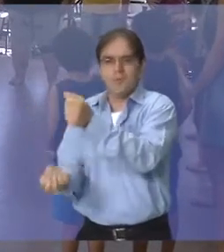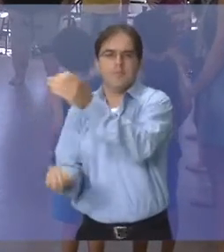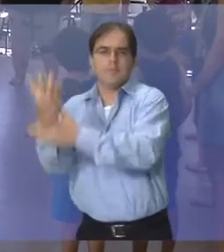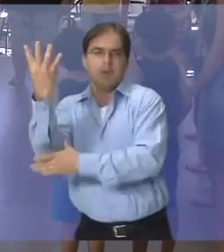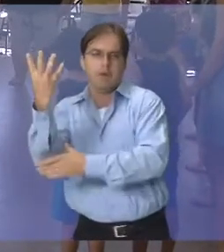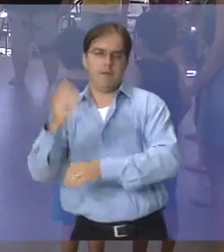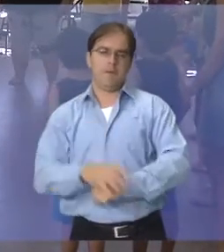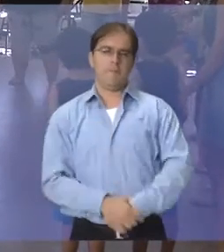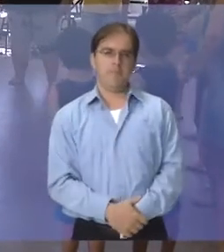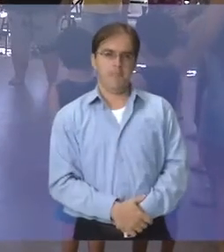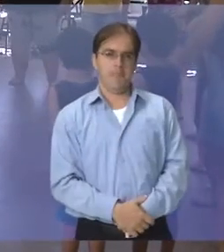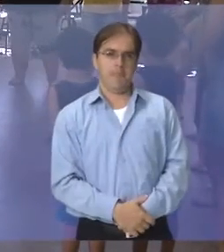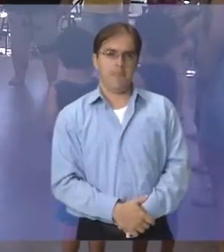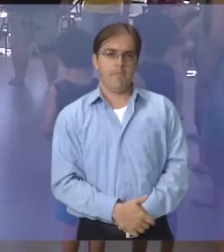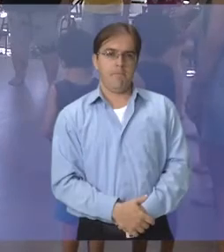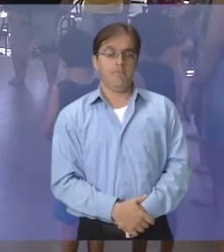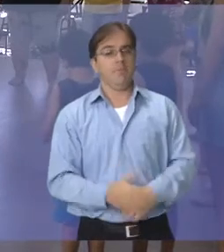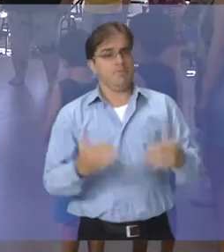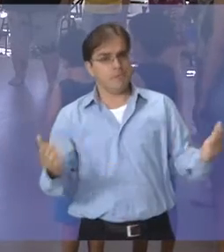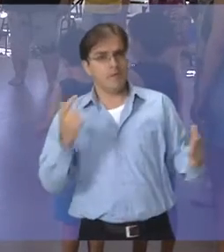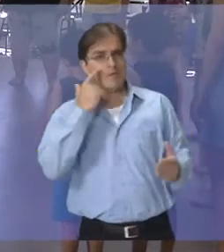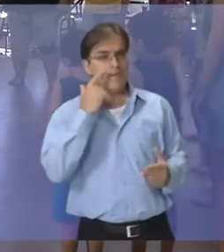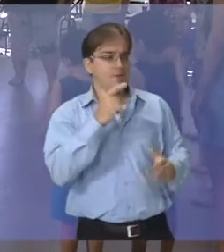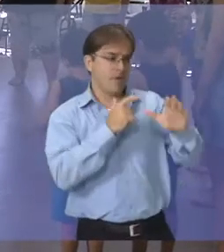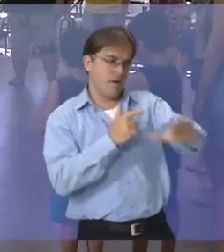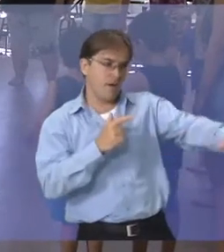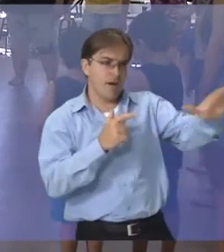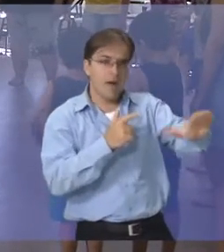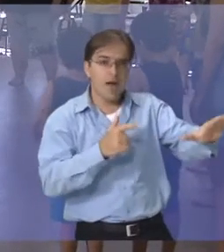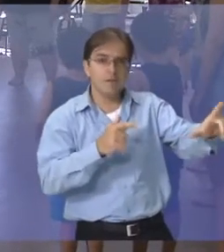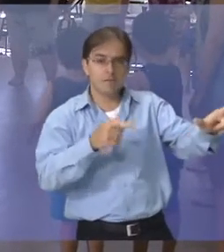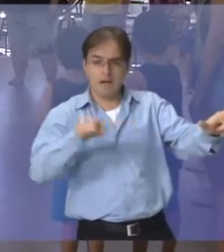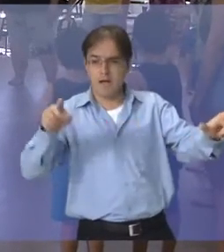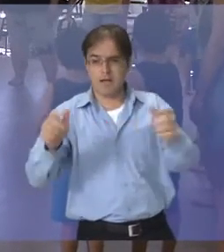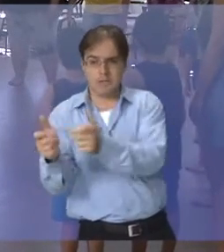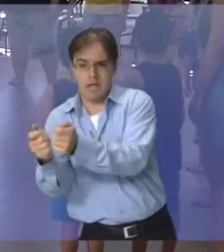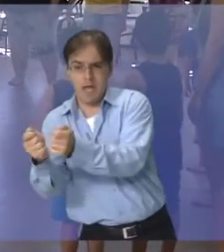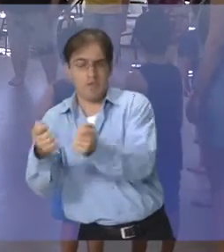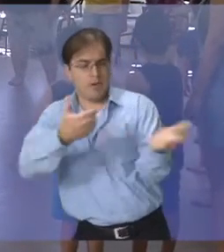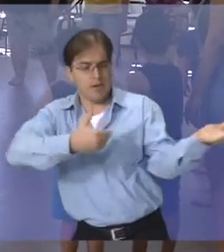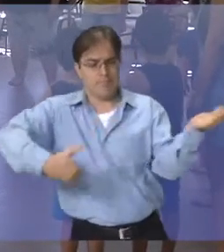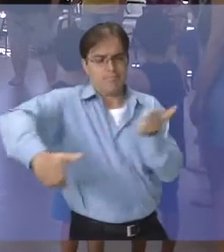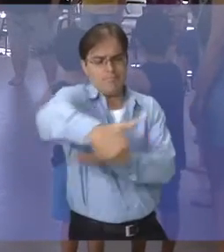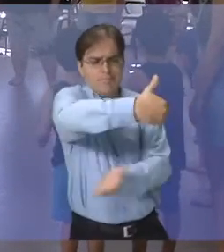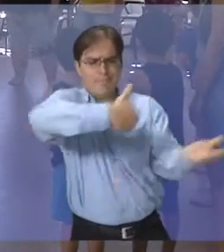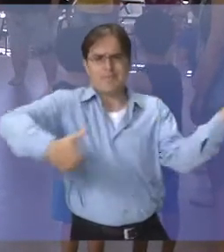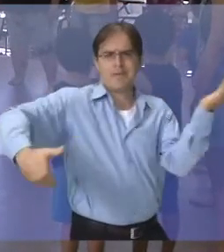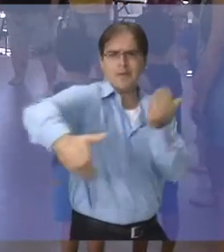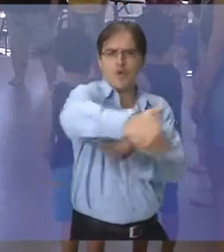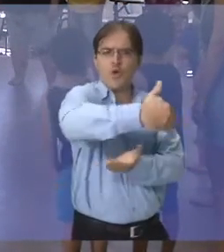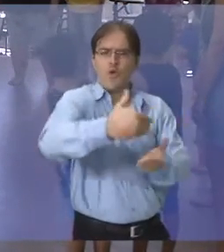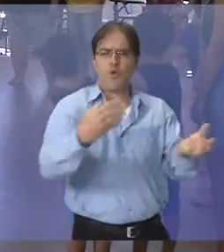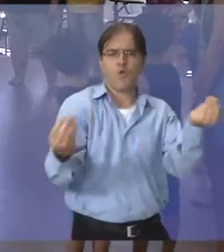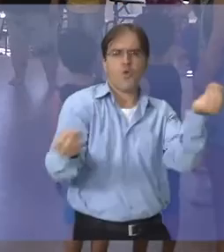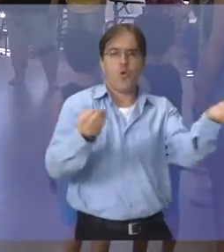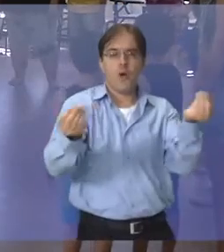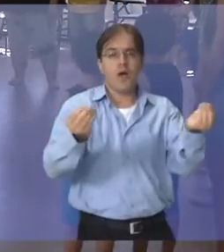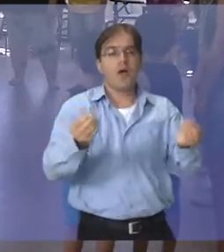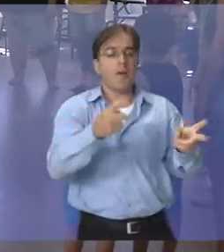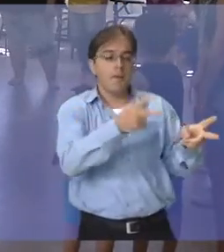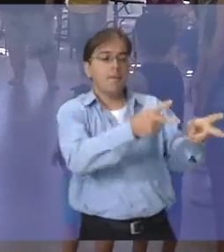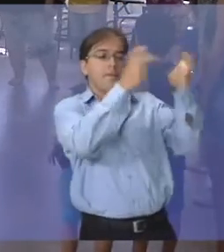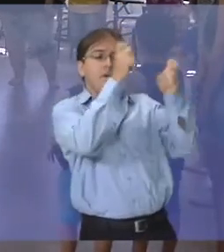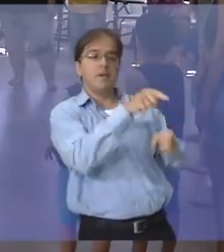sua relação com os games. E a gente tem observado que essas crianças